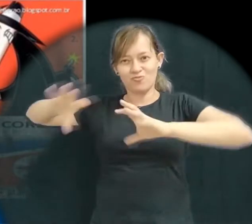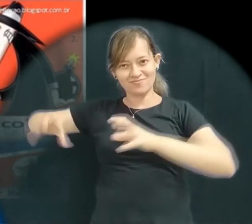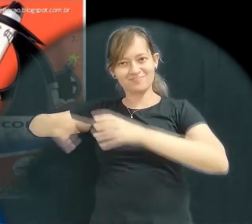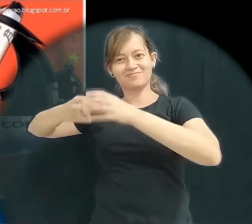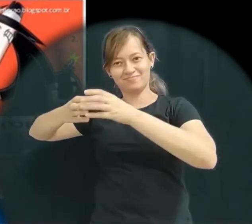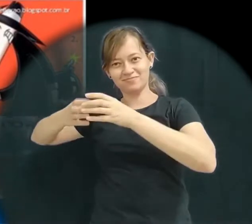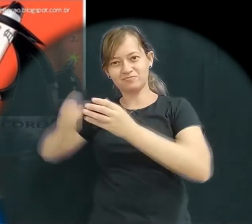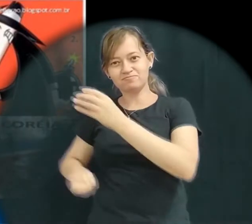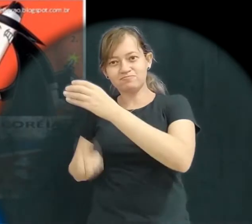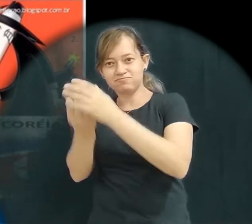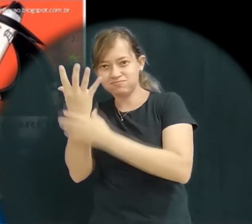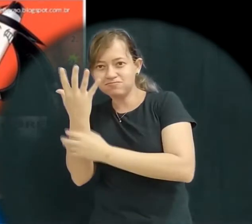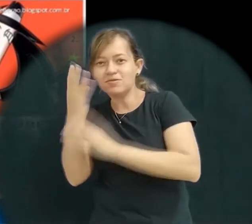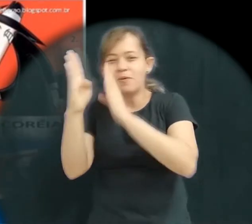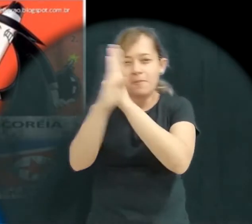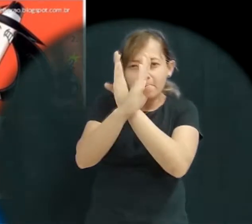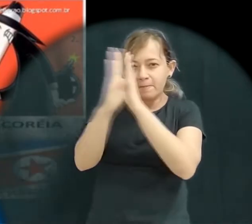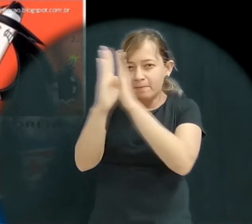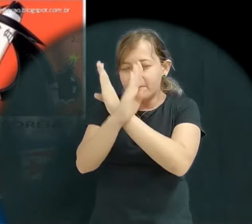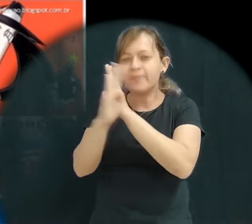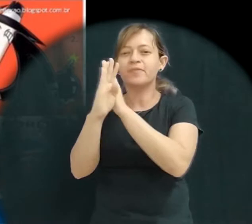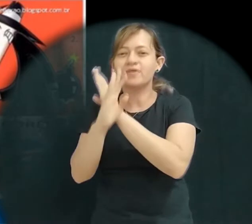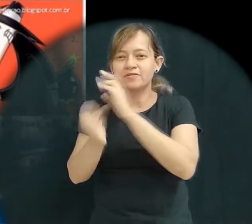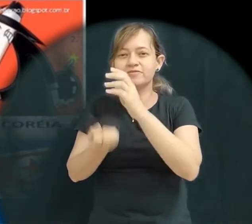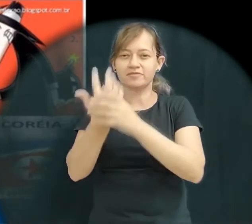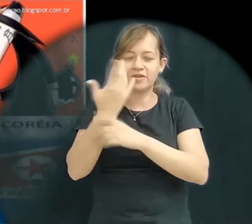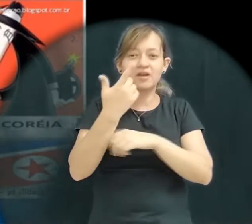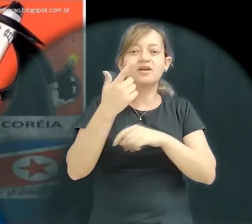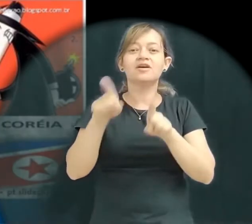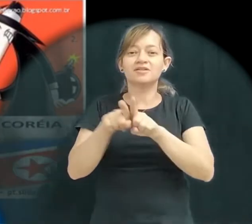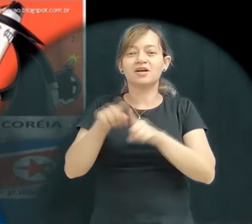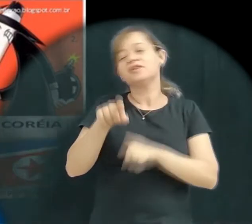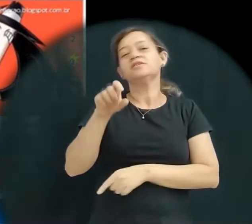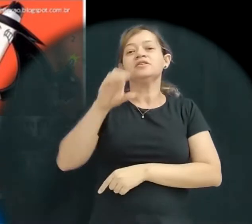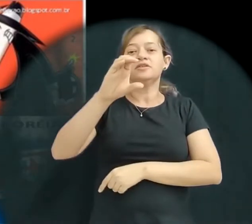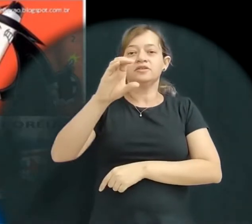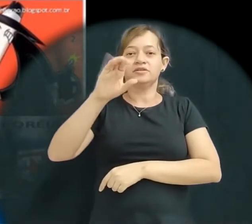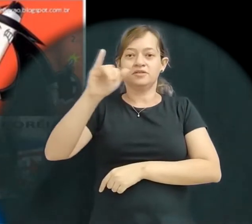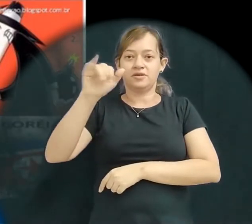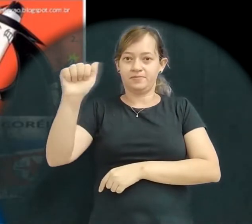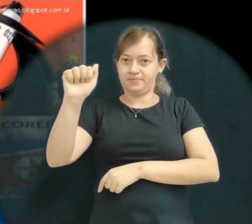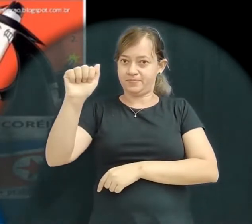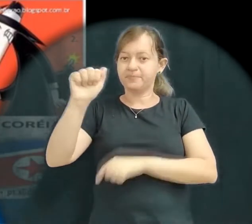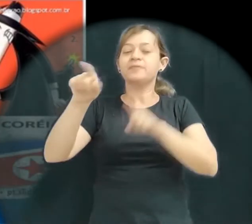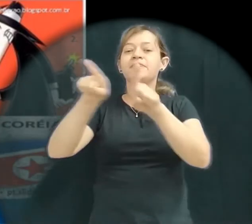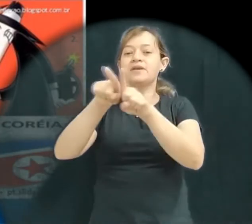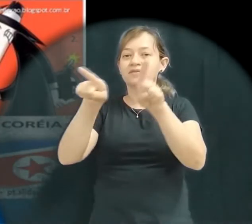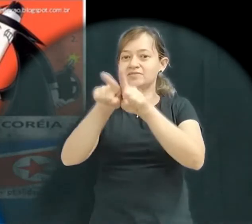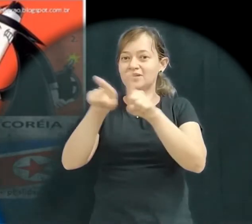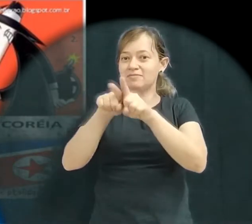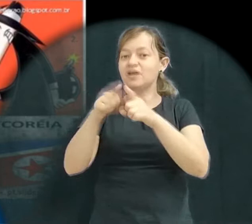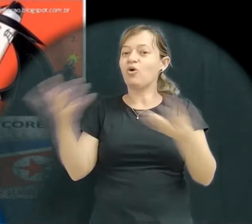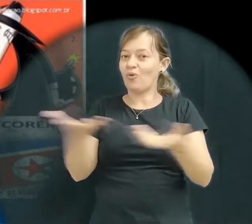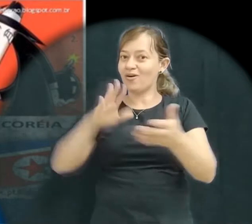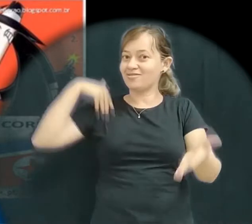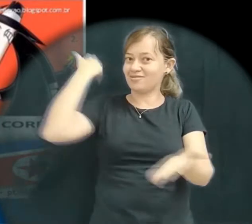espionagens do Ocidente e do Oriente. Do Ocidente, a CIA, que ainda hoje existe, e lá da